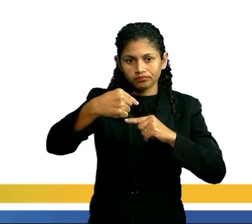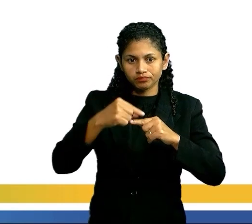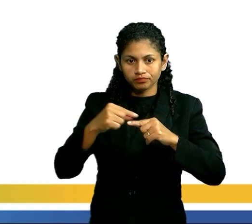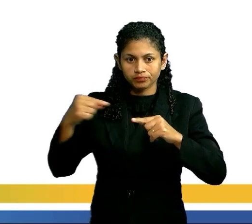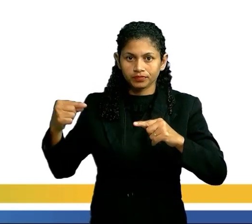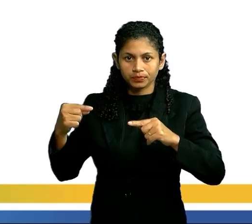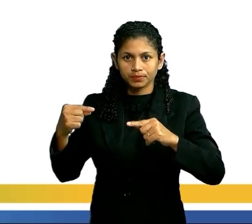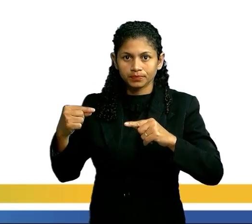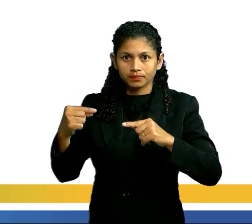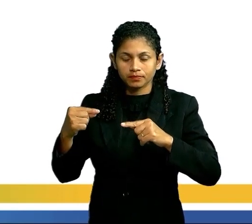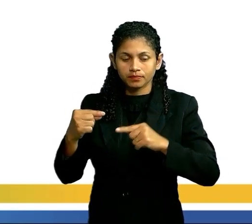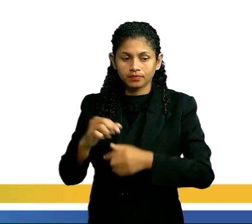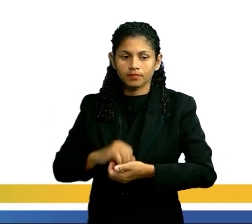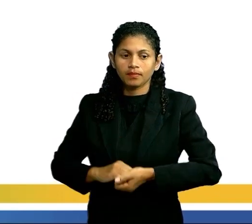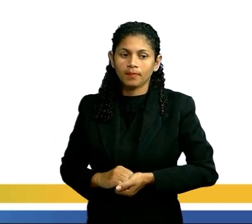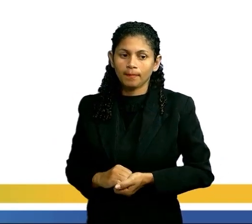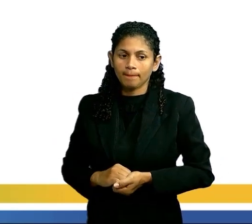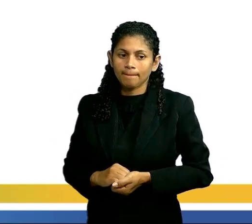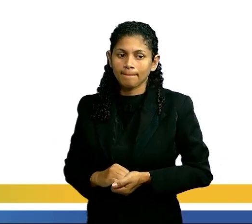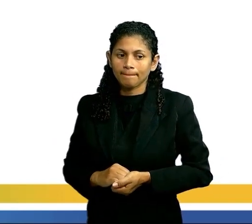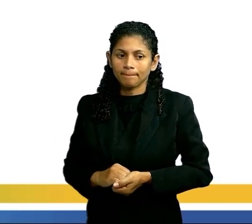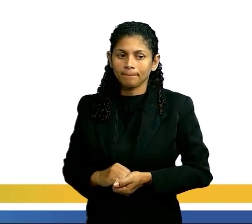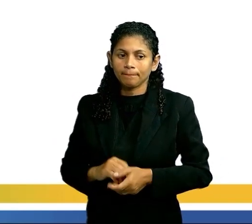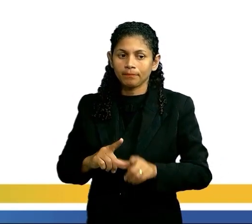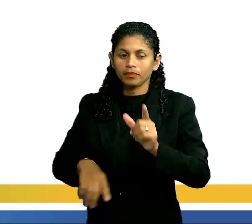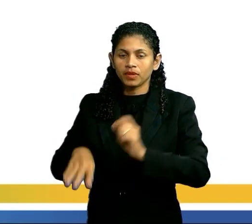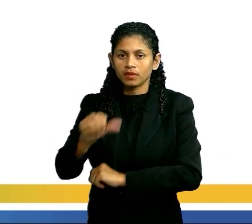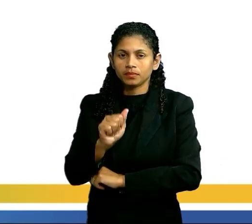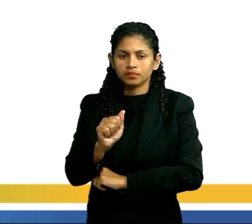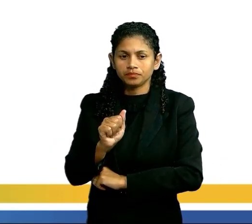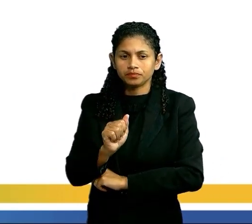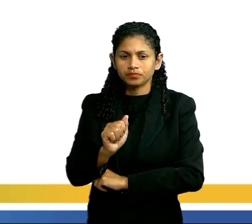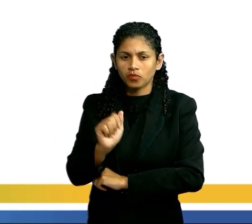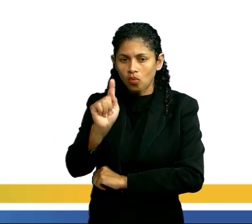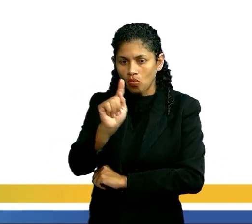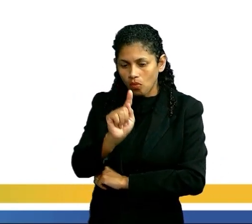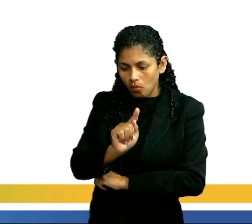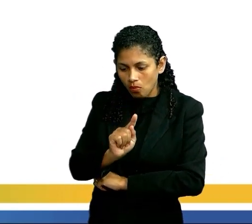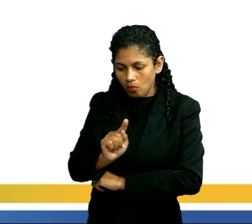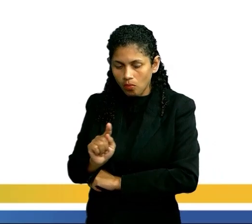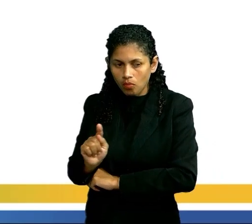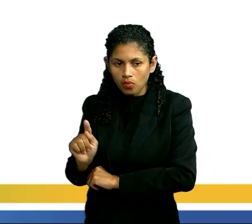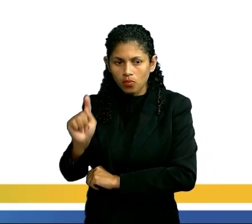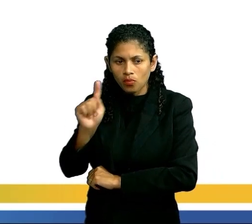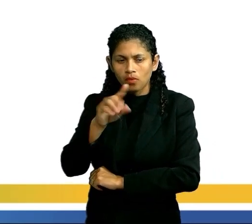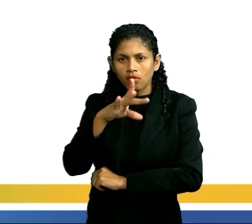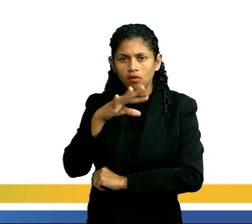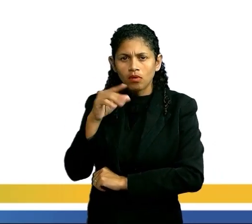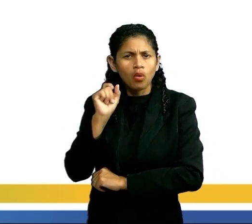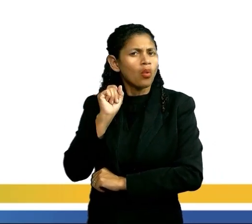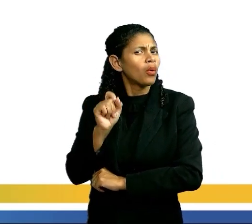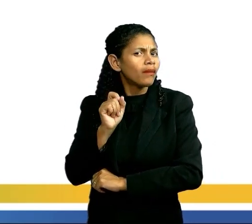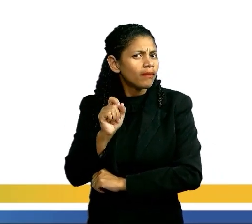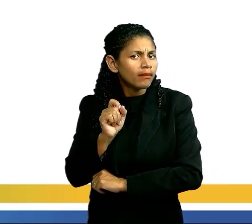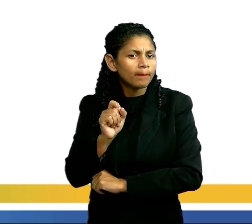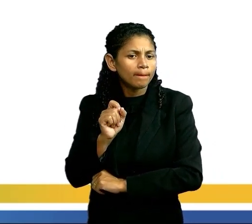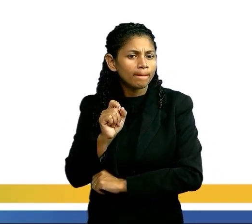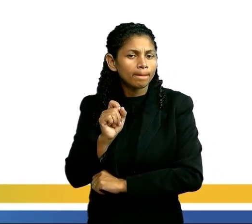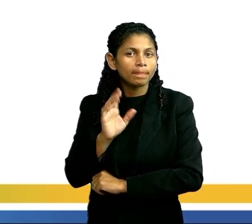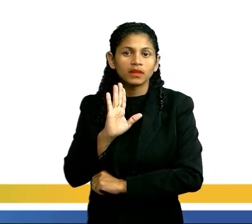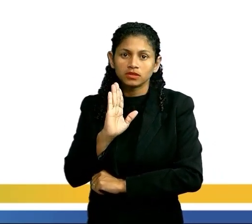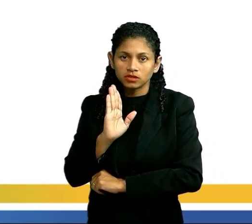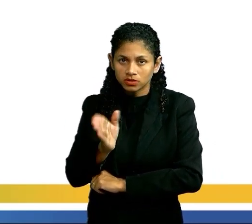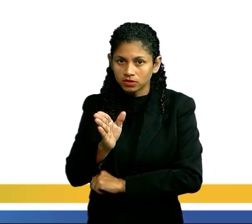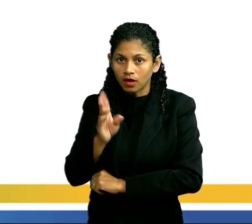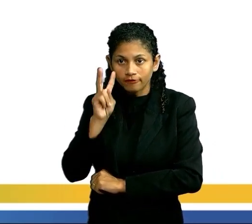é ramificação, se for carbono, tá? B, um anel aromático. O que é anel aromático? Nós vimos agora na